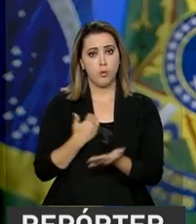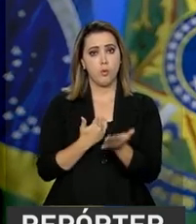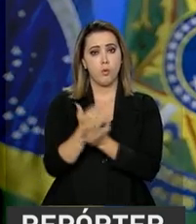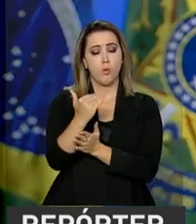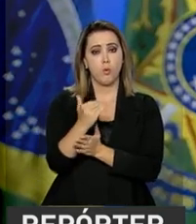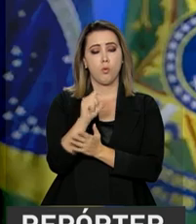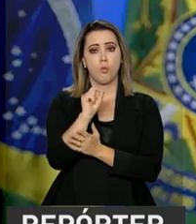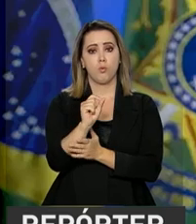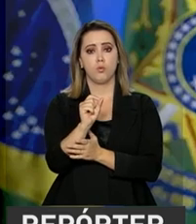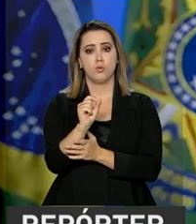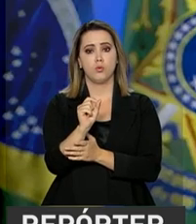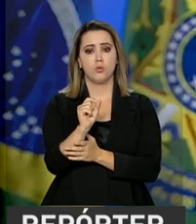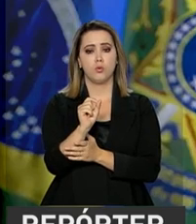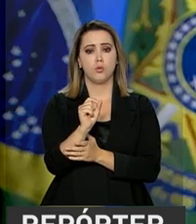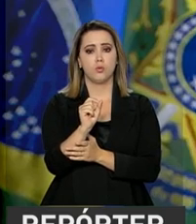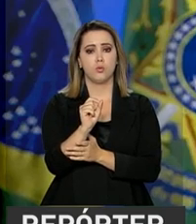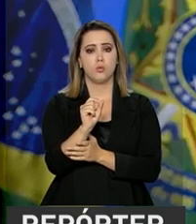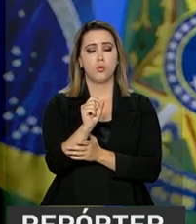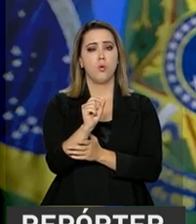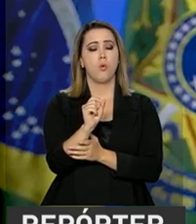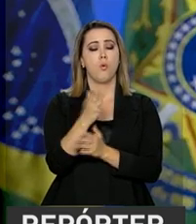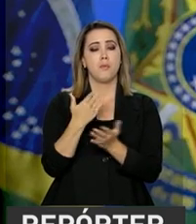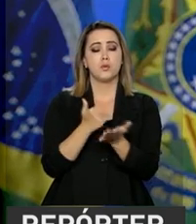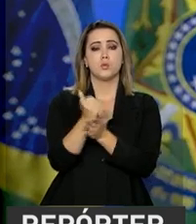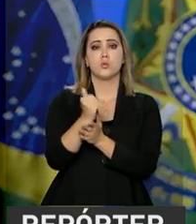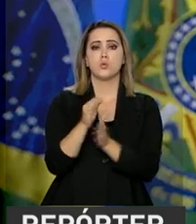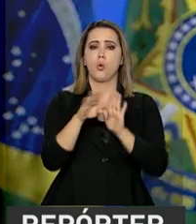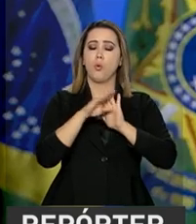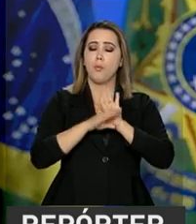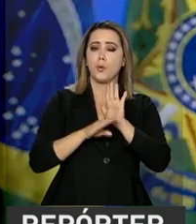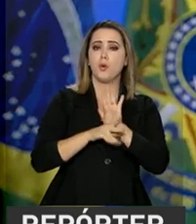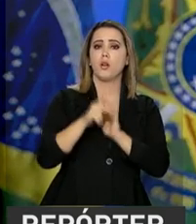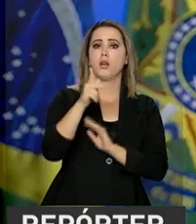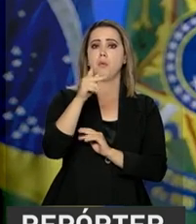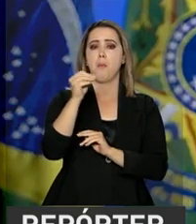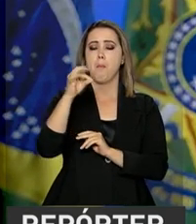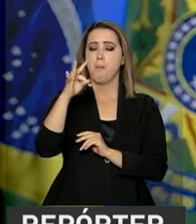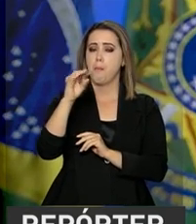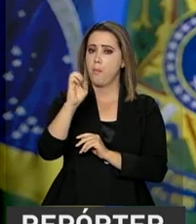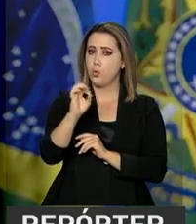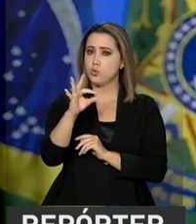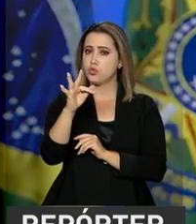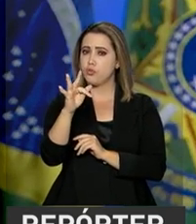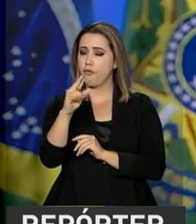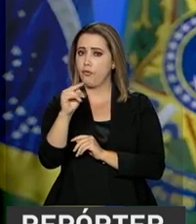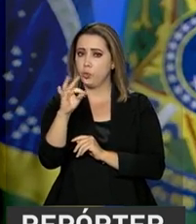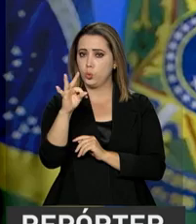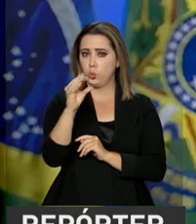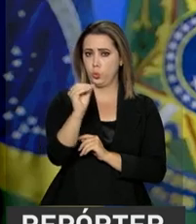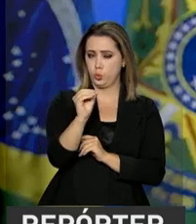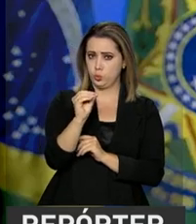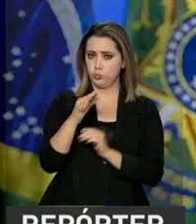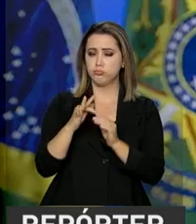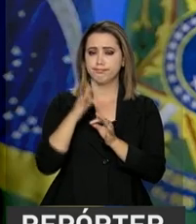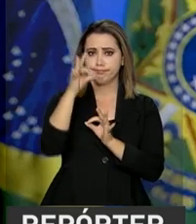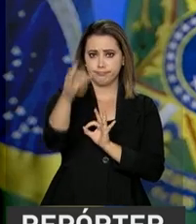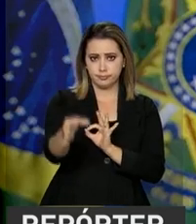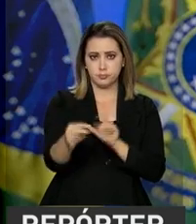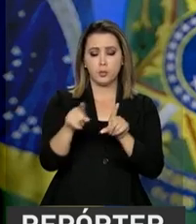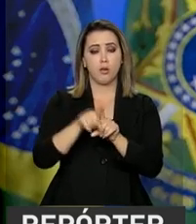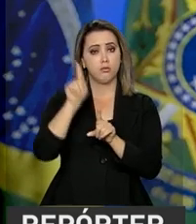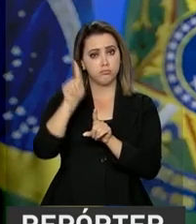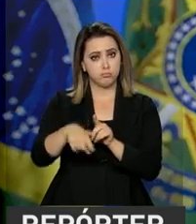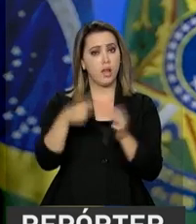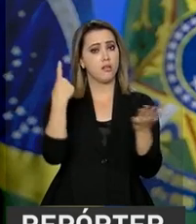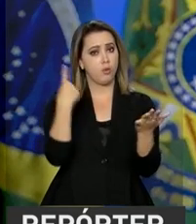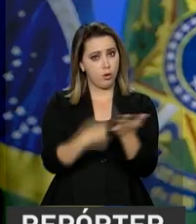programa uma ponte para o futuro é um compromisso escrito que Tem se tornado realidade a